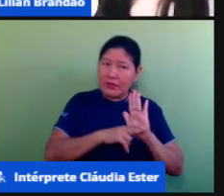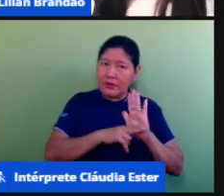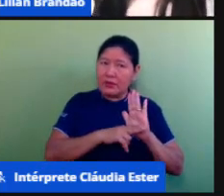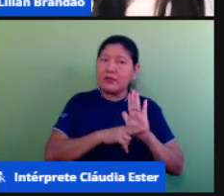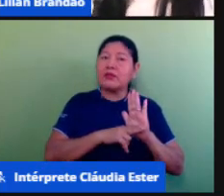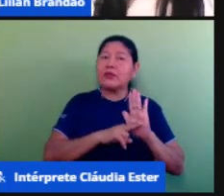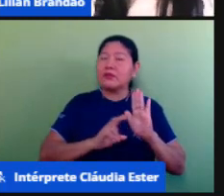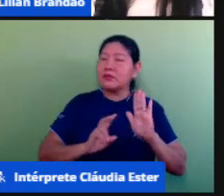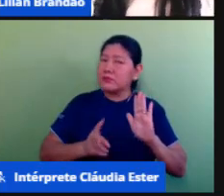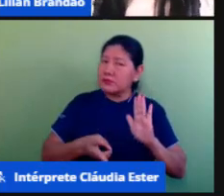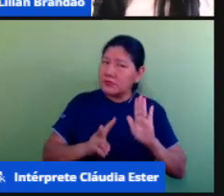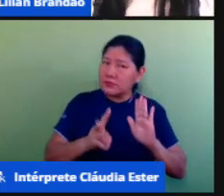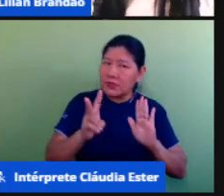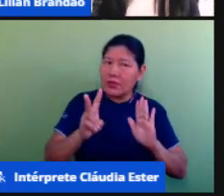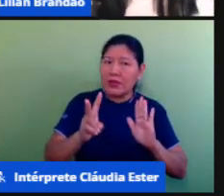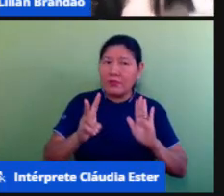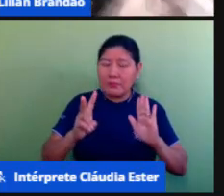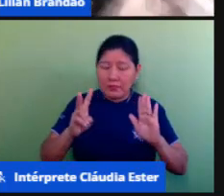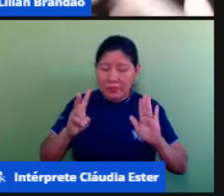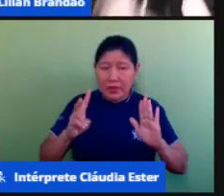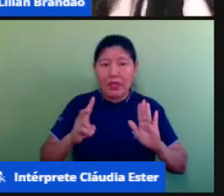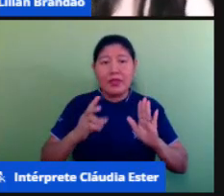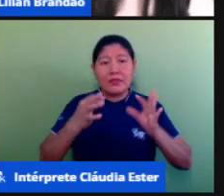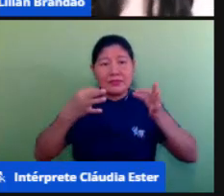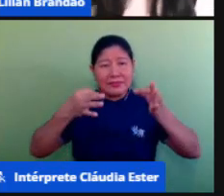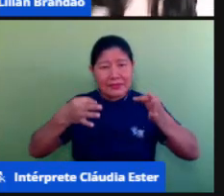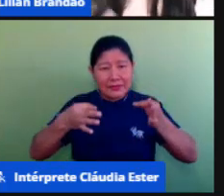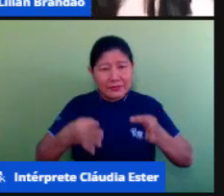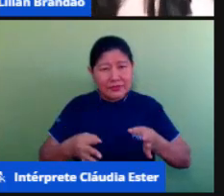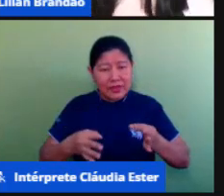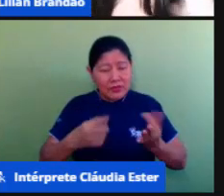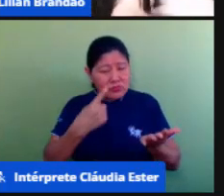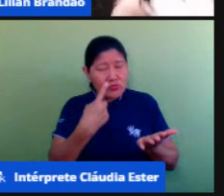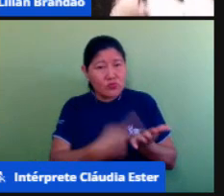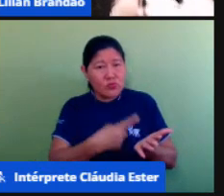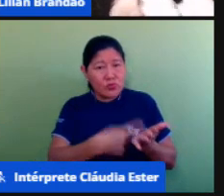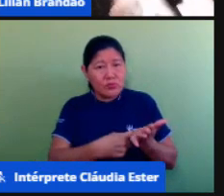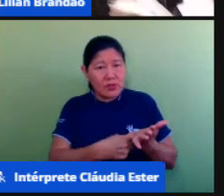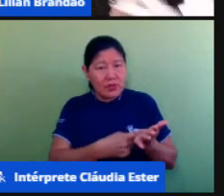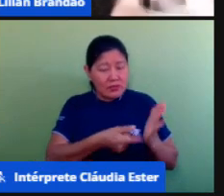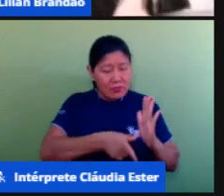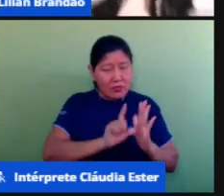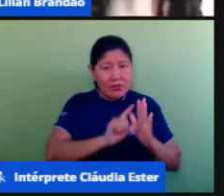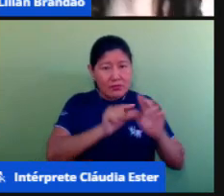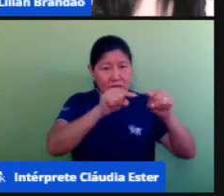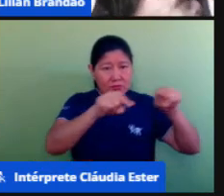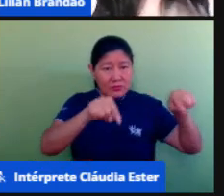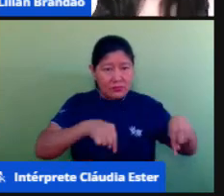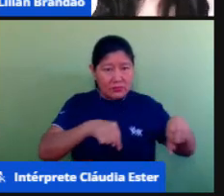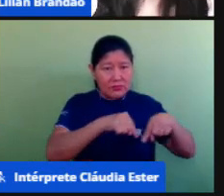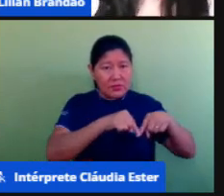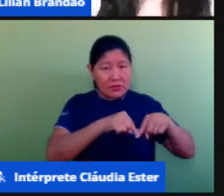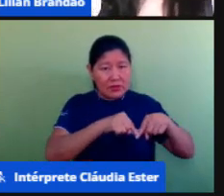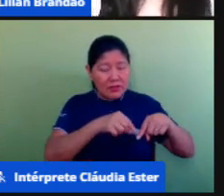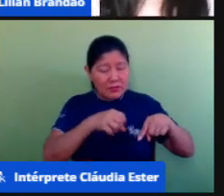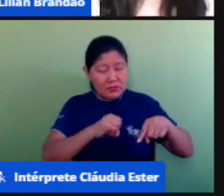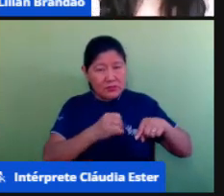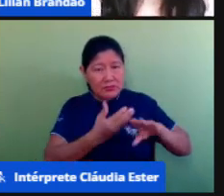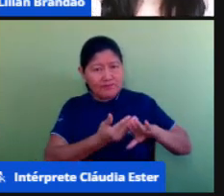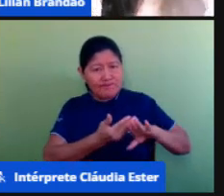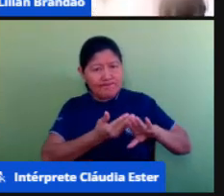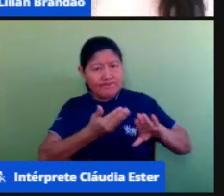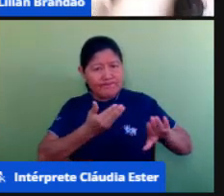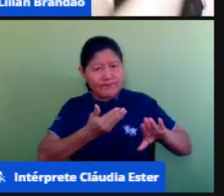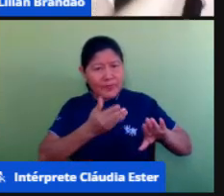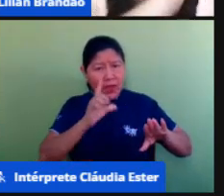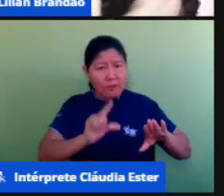sempre o que era conduzido na sala de aula, sabe? Que esse distanciamento possa ser minimizado pelas práticas efetivas